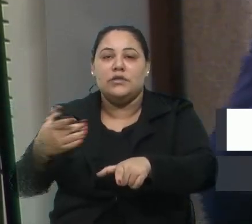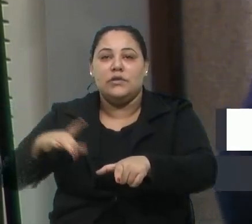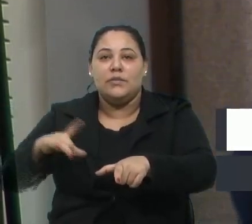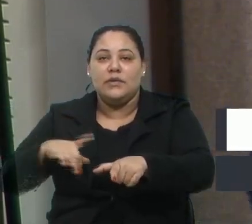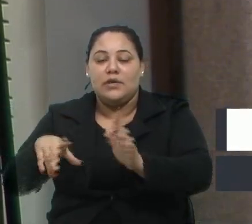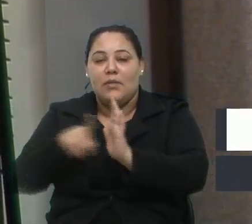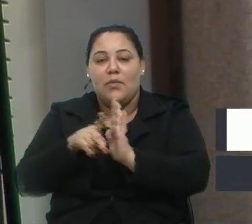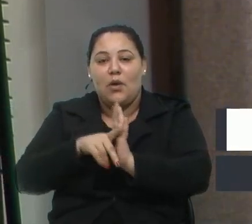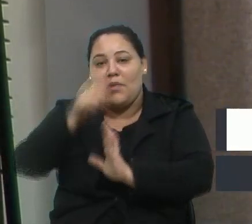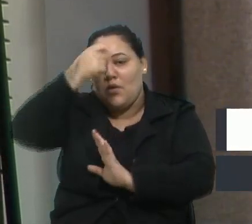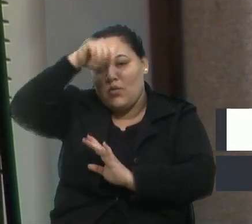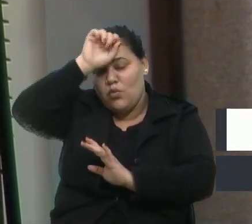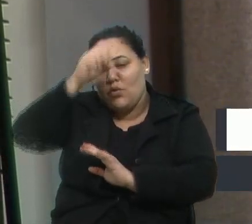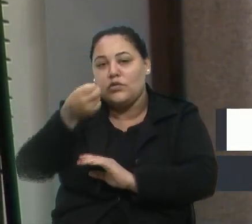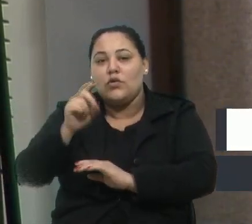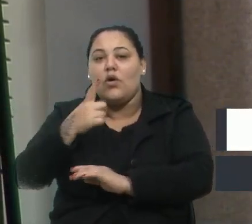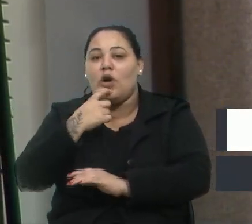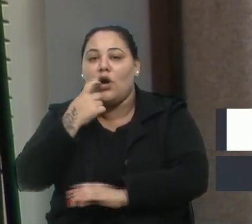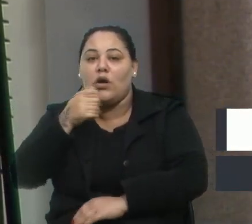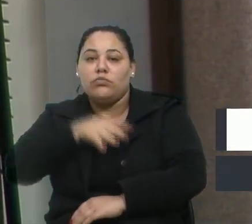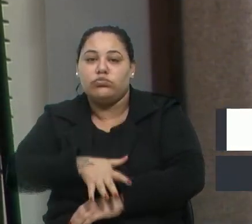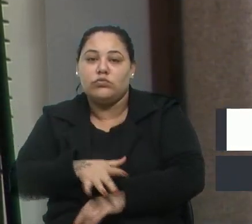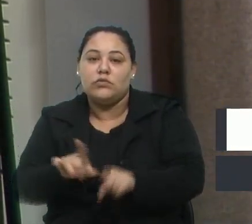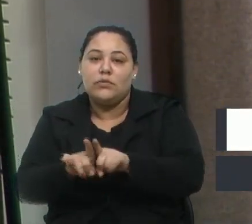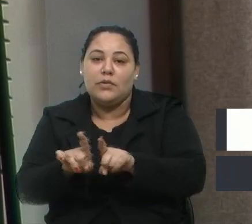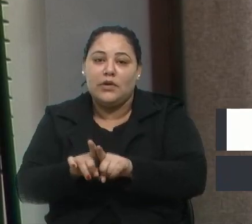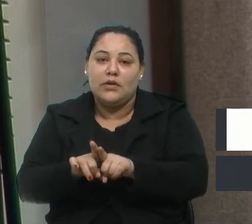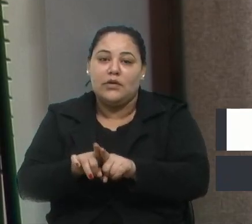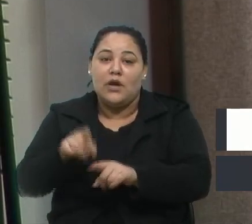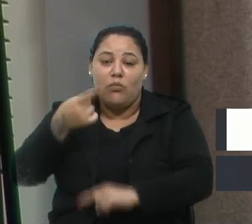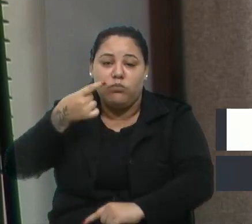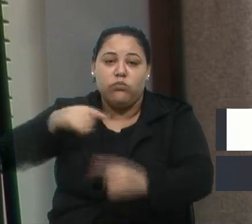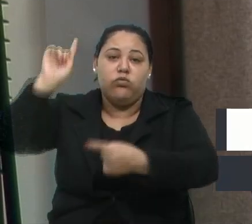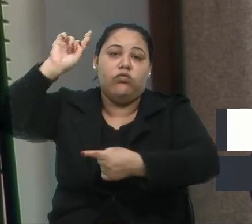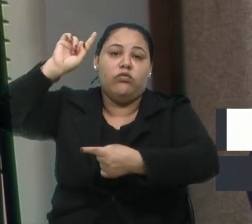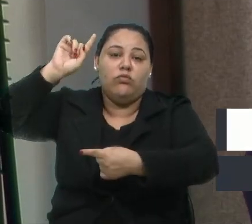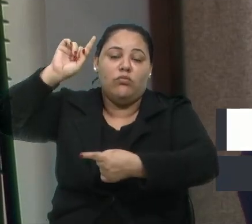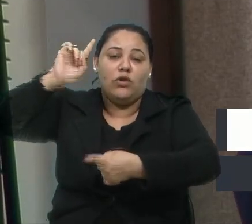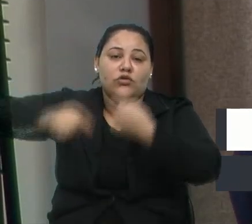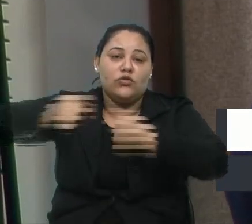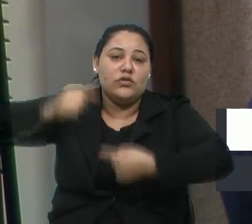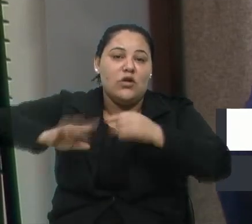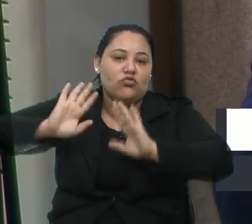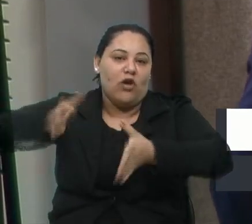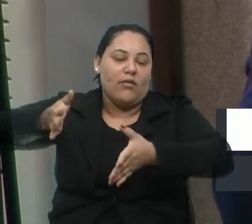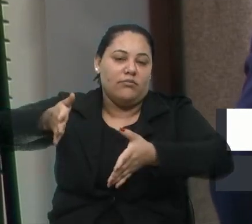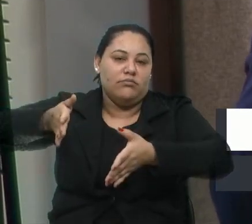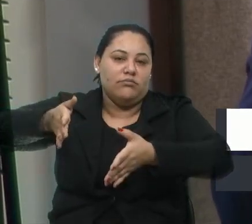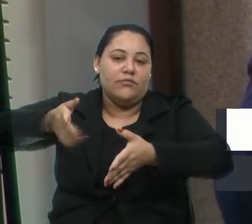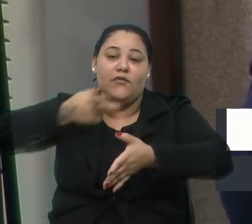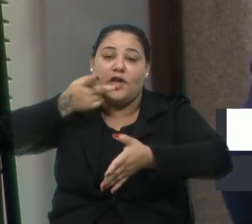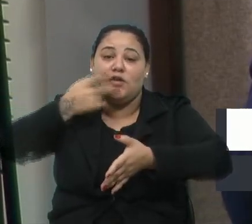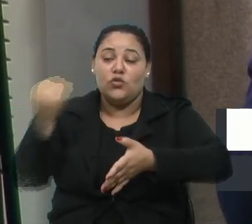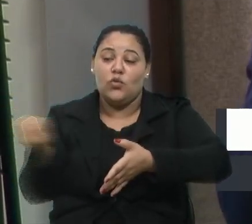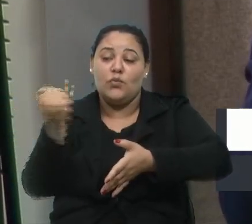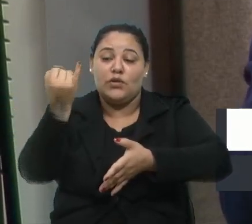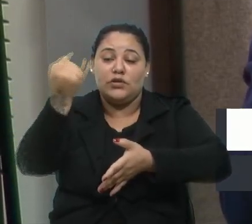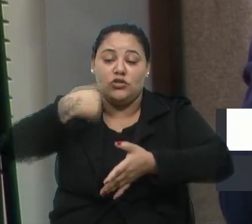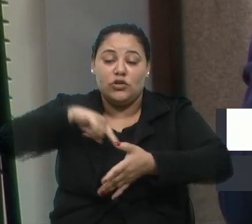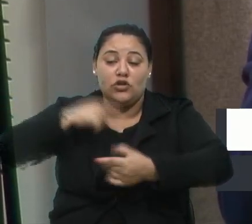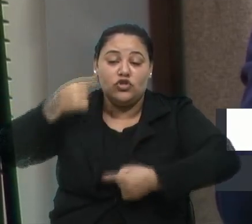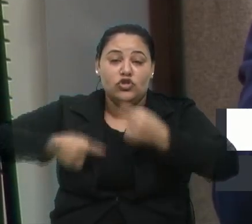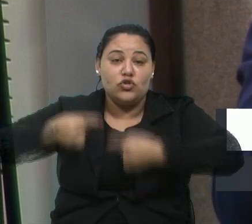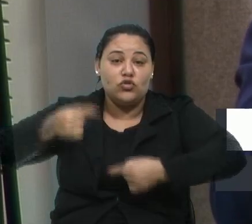própria UX, se ia ser no Cristóvão. Enfim, a gente superou essa discussão, dizendo que o importante é a gente discutir a